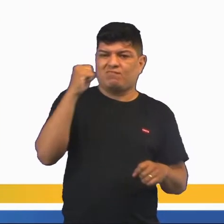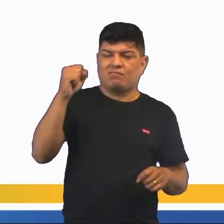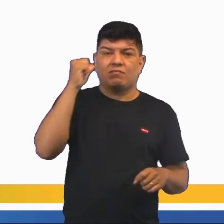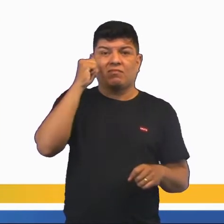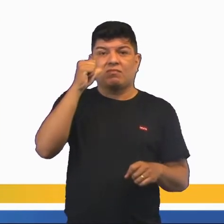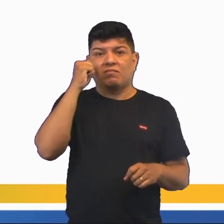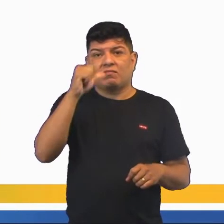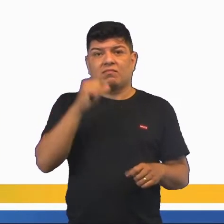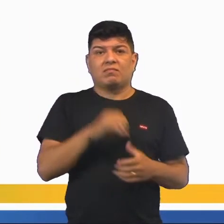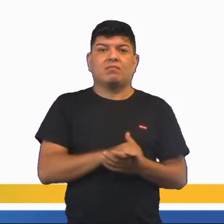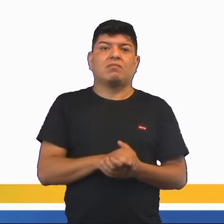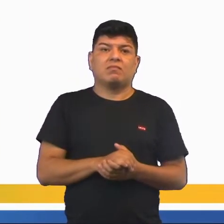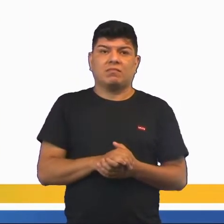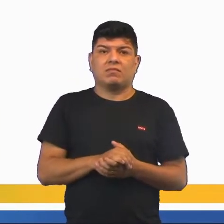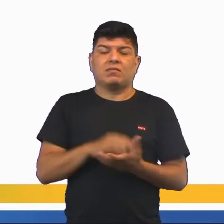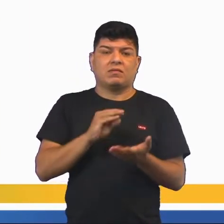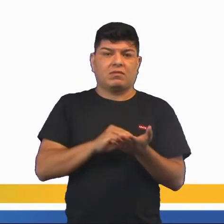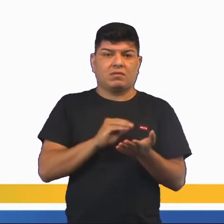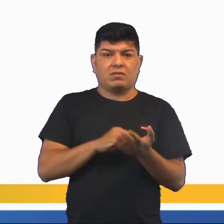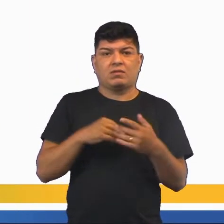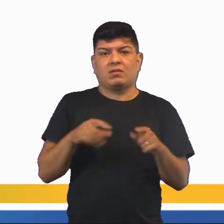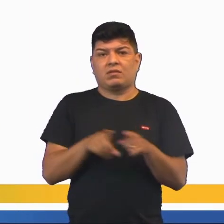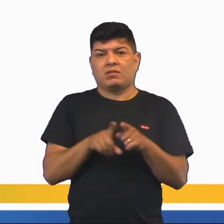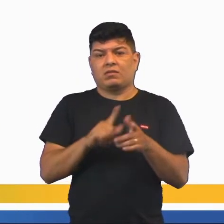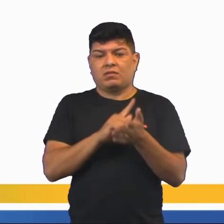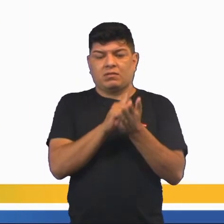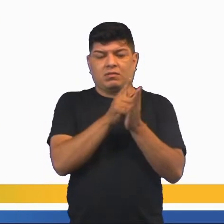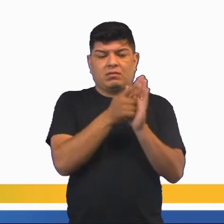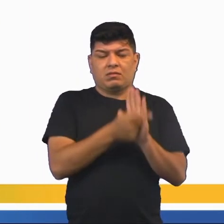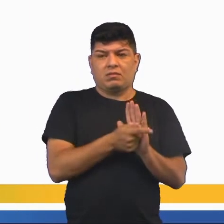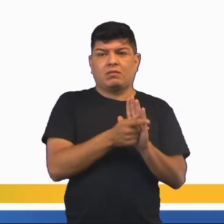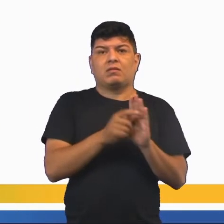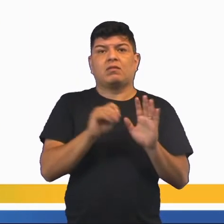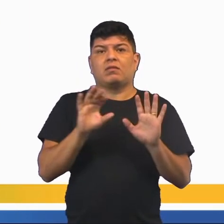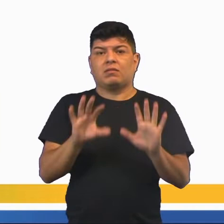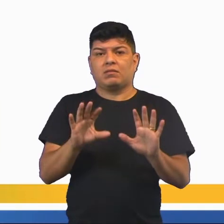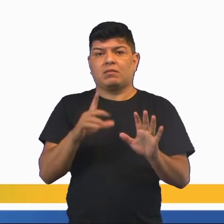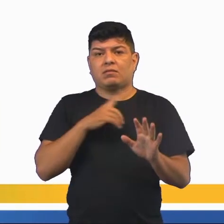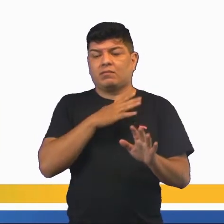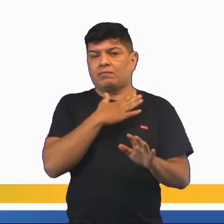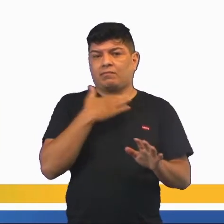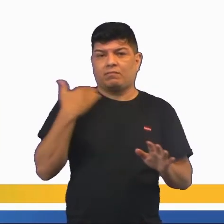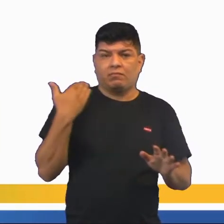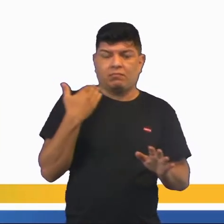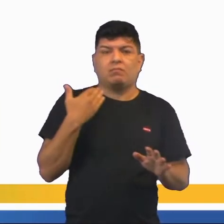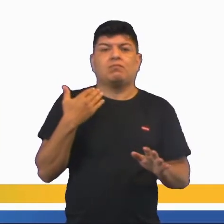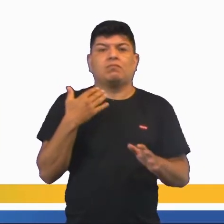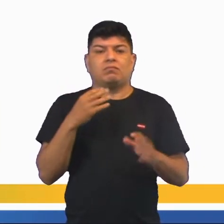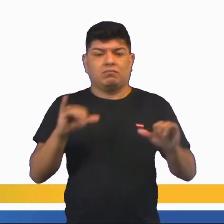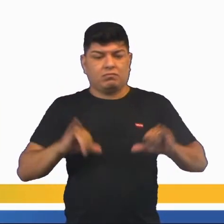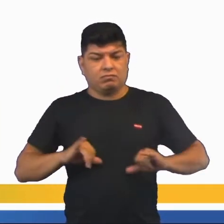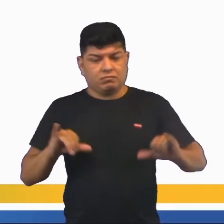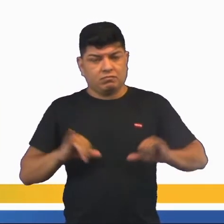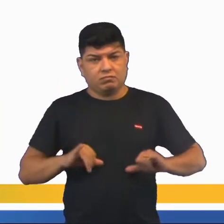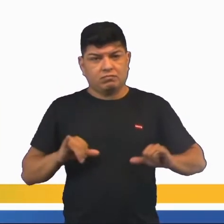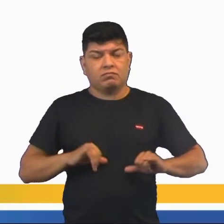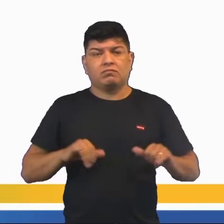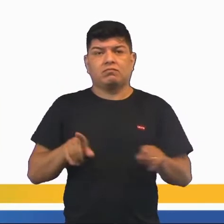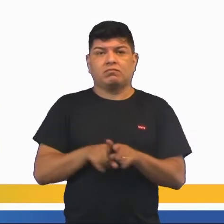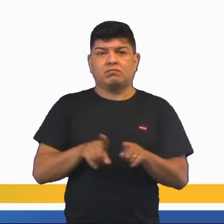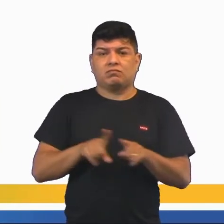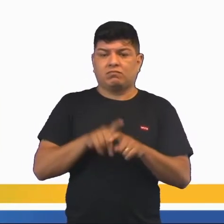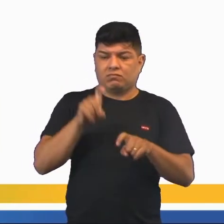não é? Qualquer ação ou omissão baseada no gênero que lhe cause morte, lesão, sofrimento físico,